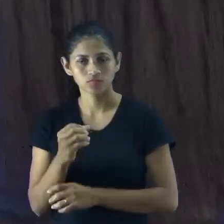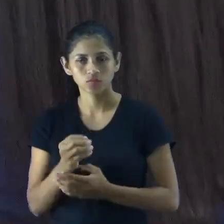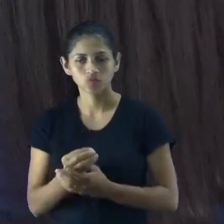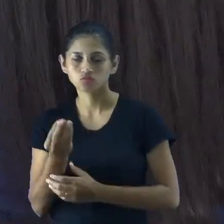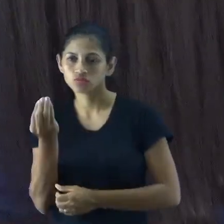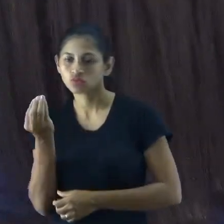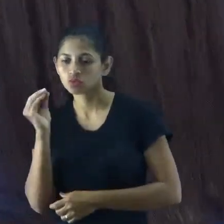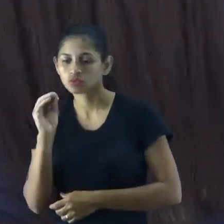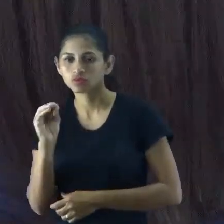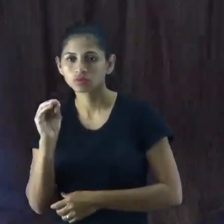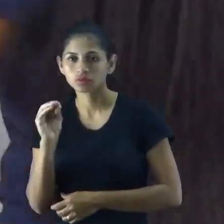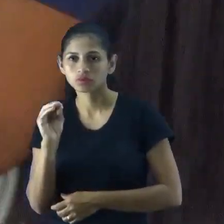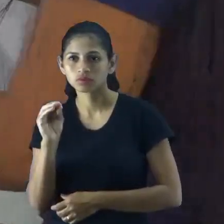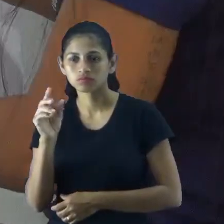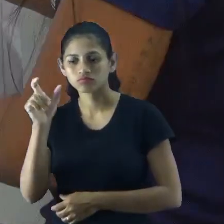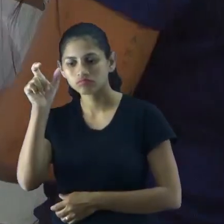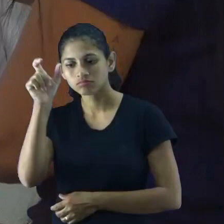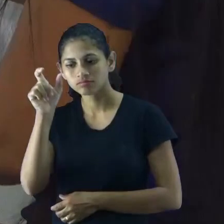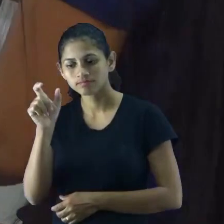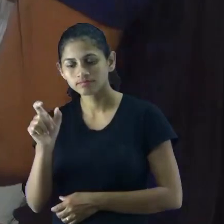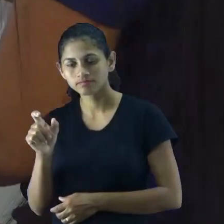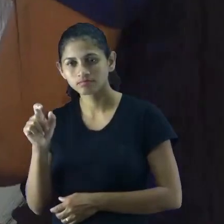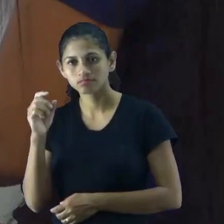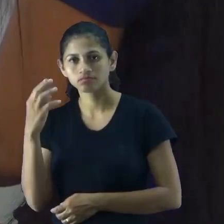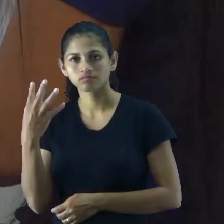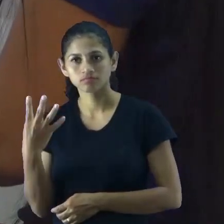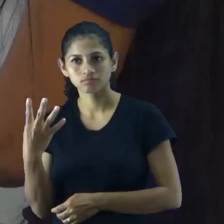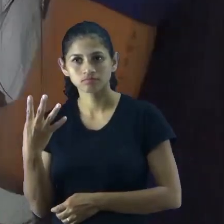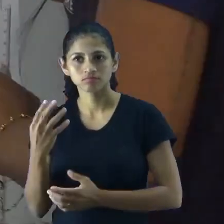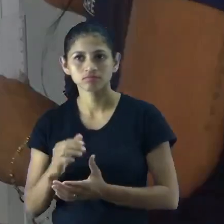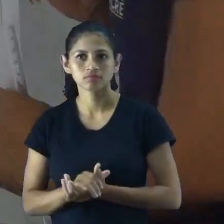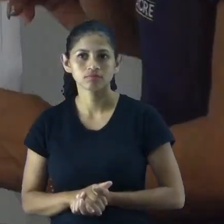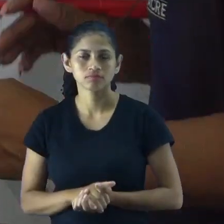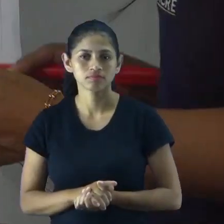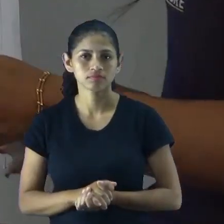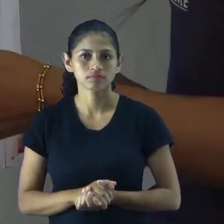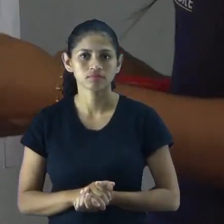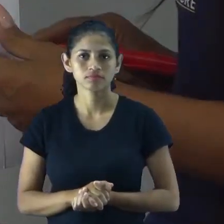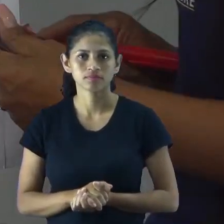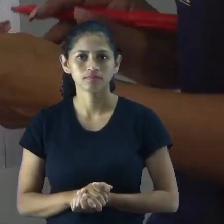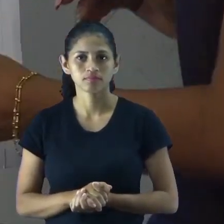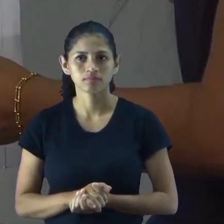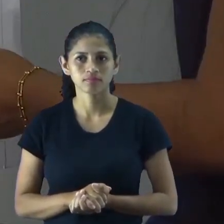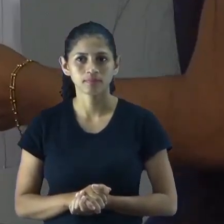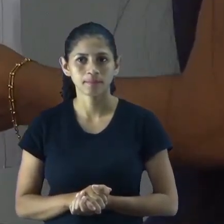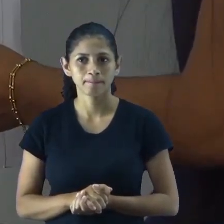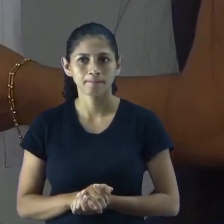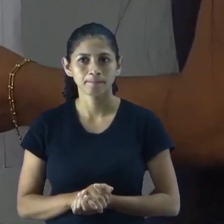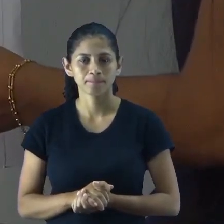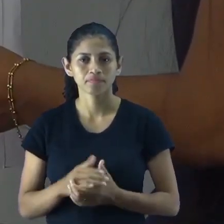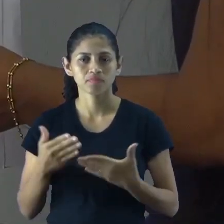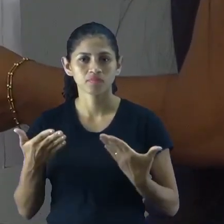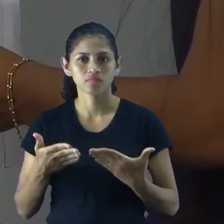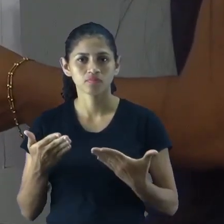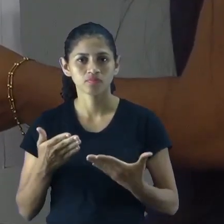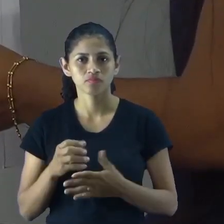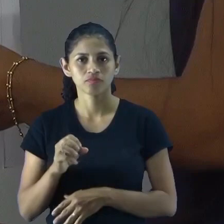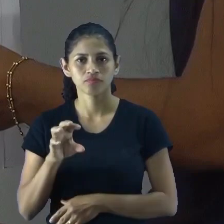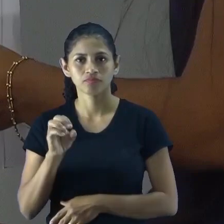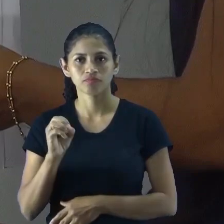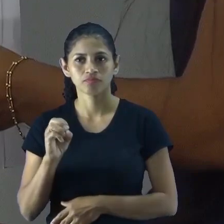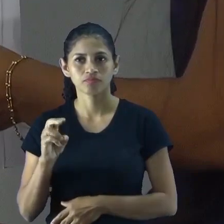então vamos colocar aqui na nossa tabela o número quatro indicando quadro tucanos agora vem